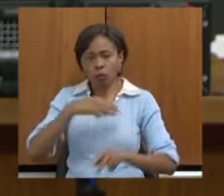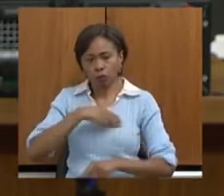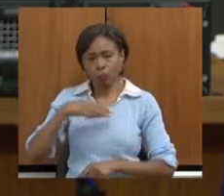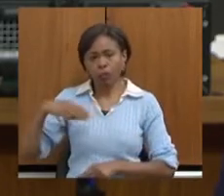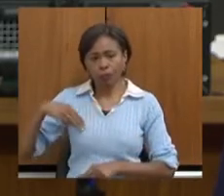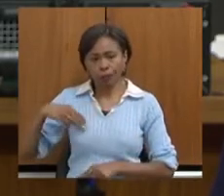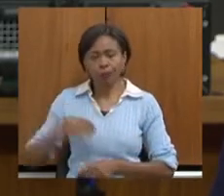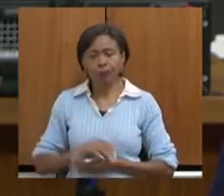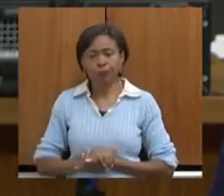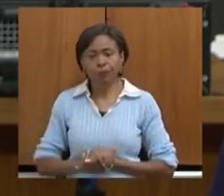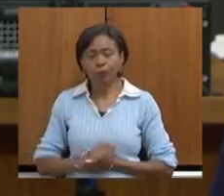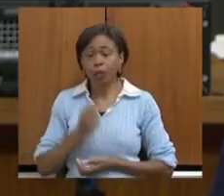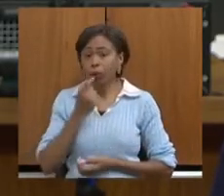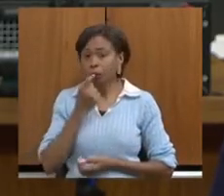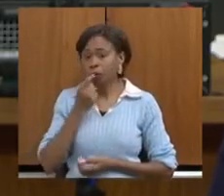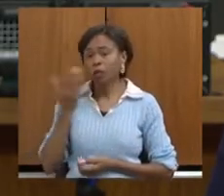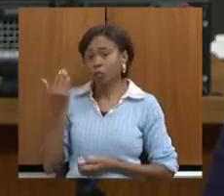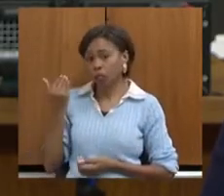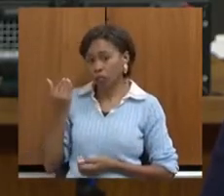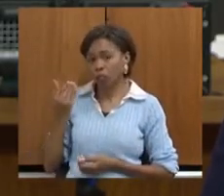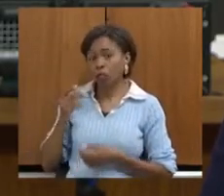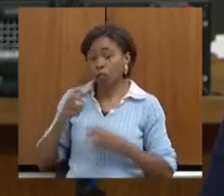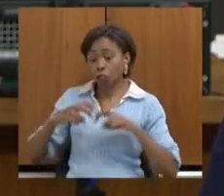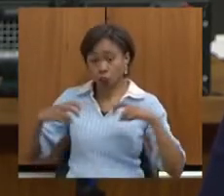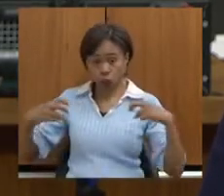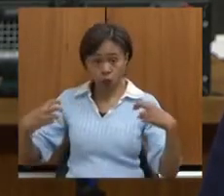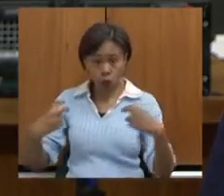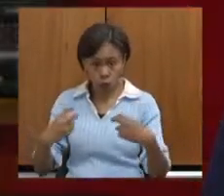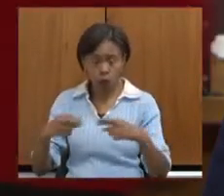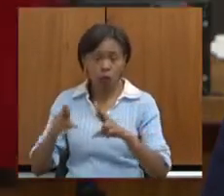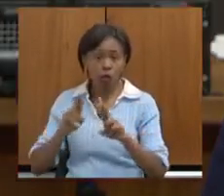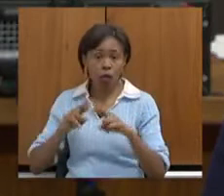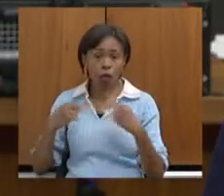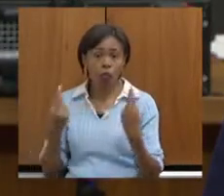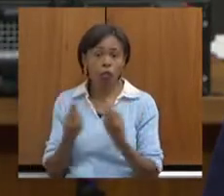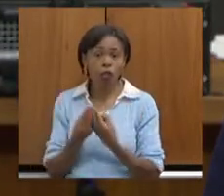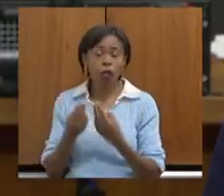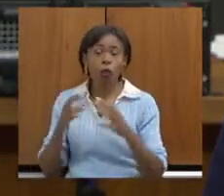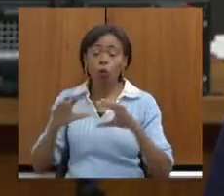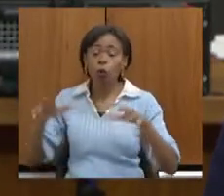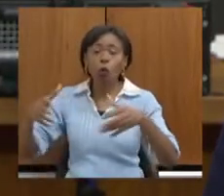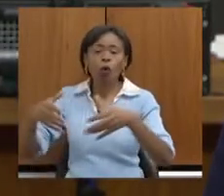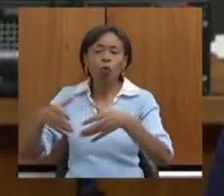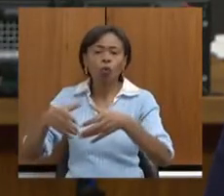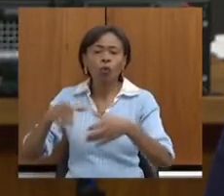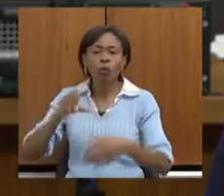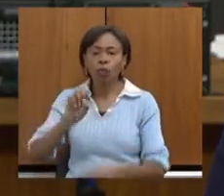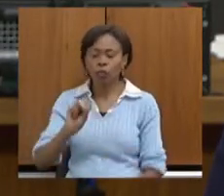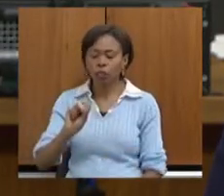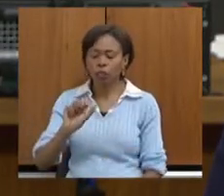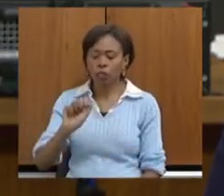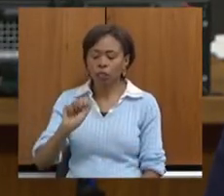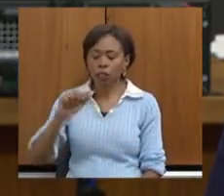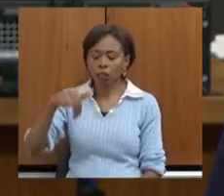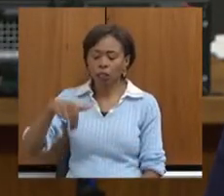e recentemente estivemos reunidos com as comunidades lá de Santana